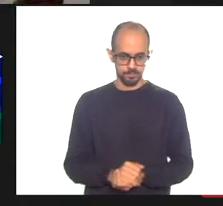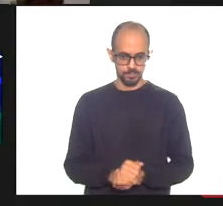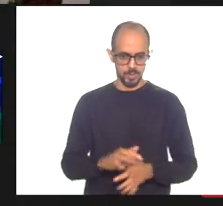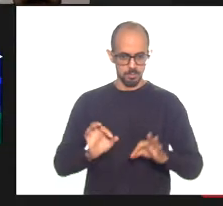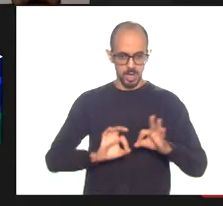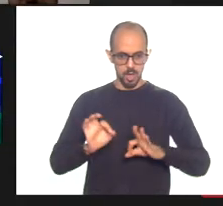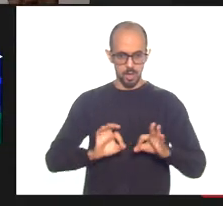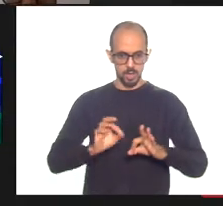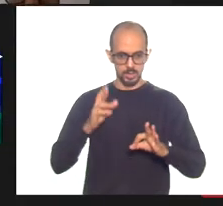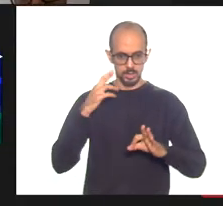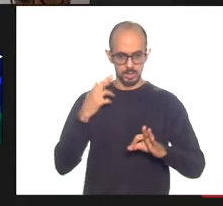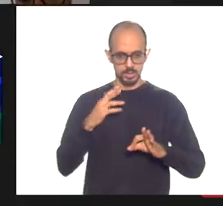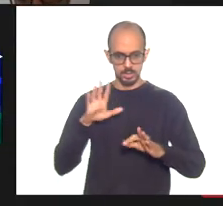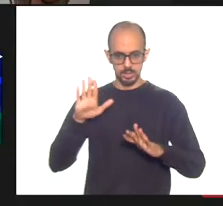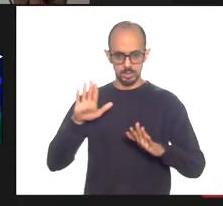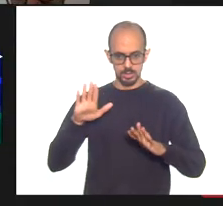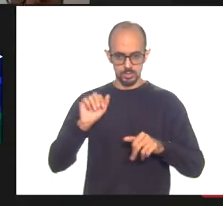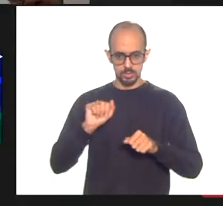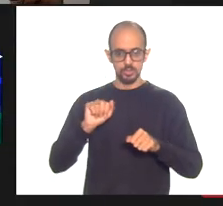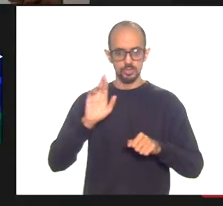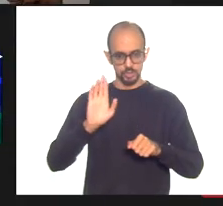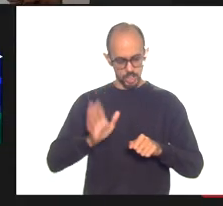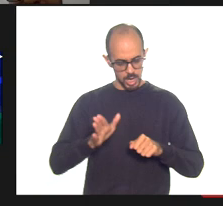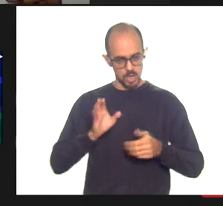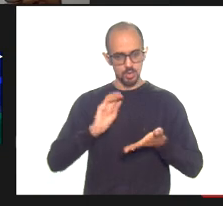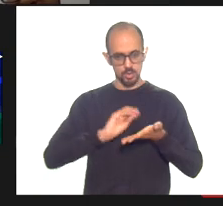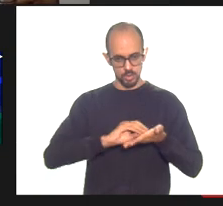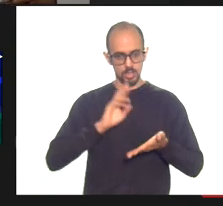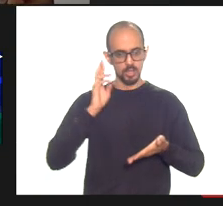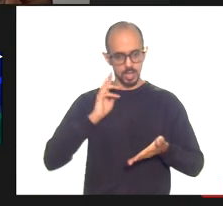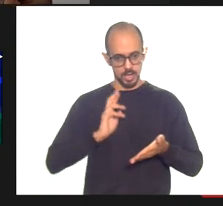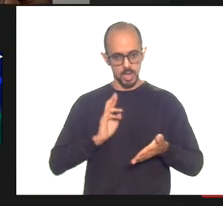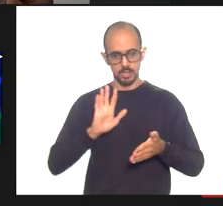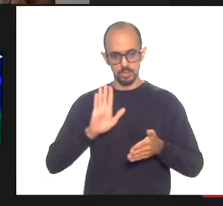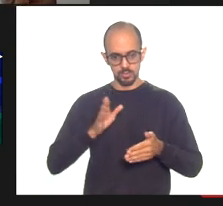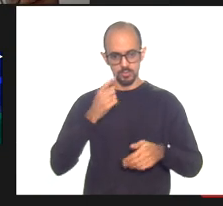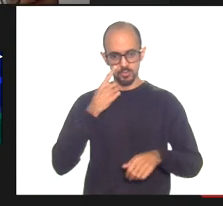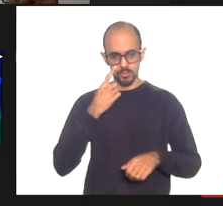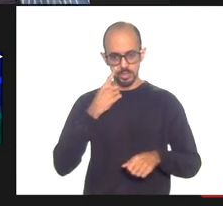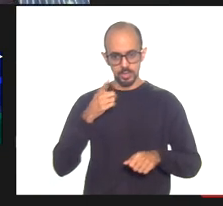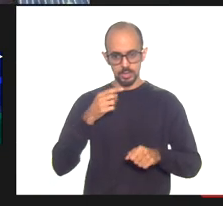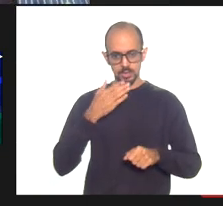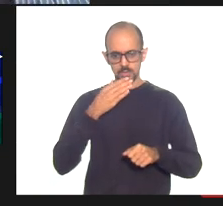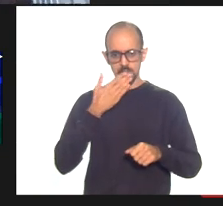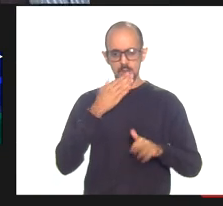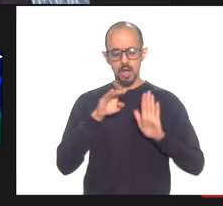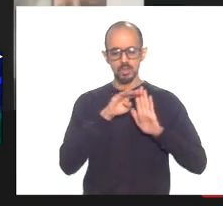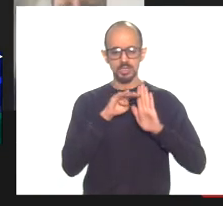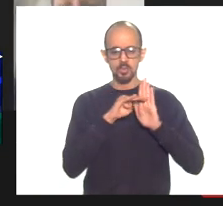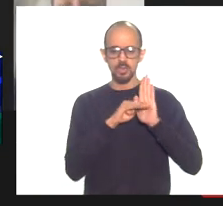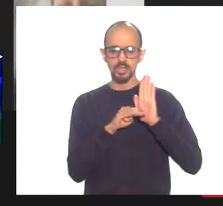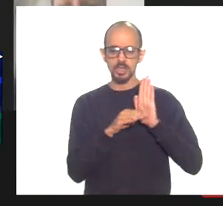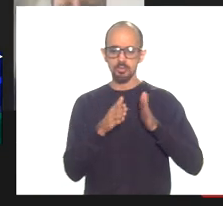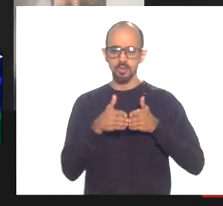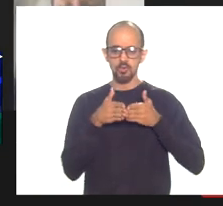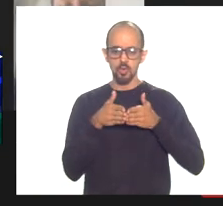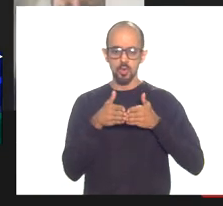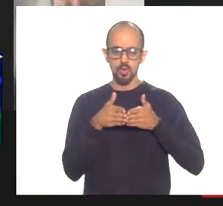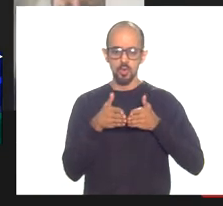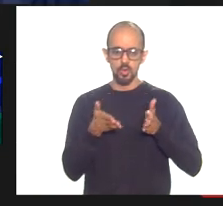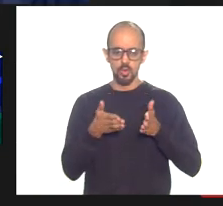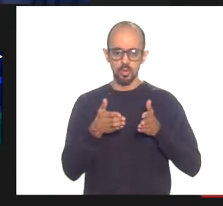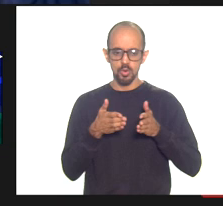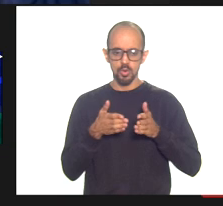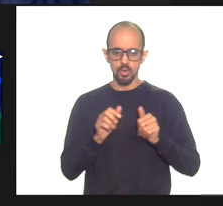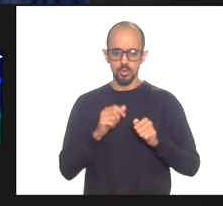pela ordem eu descrevi cada Renata inscrever eu vi Qual é a sequência por favor dos